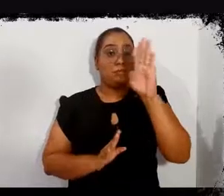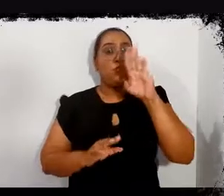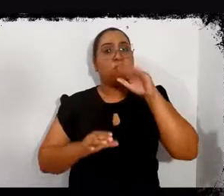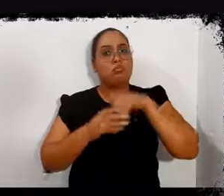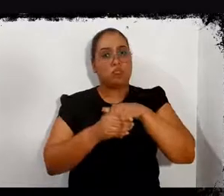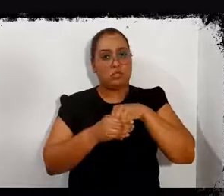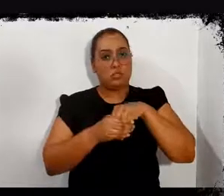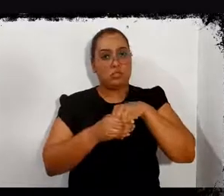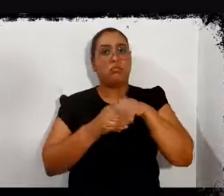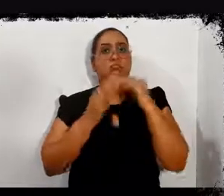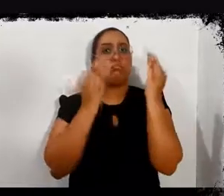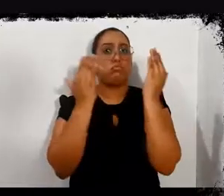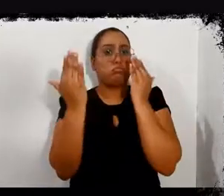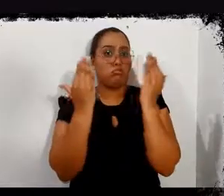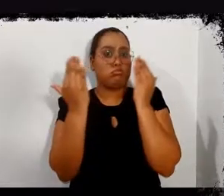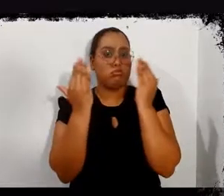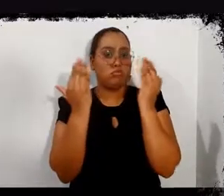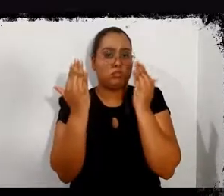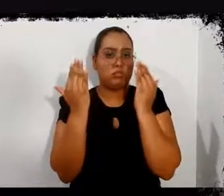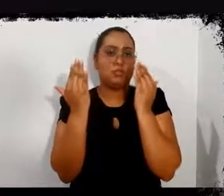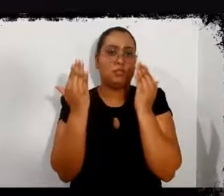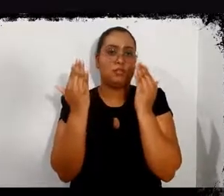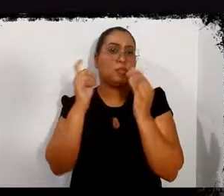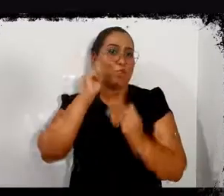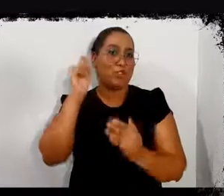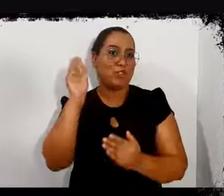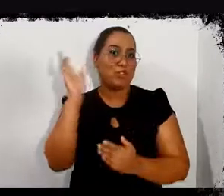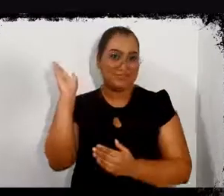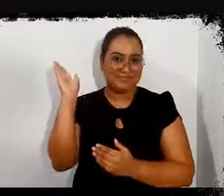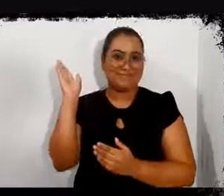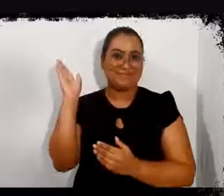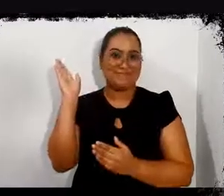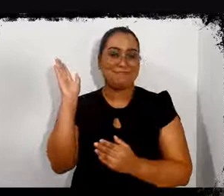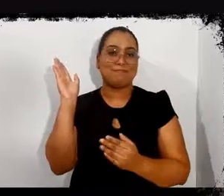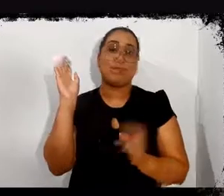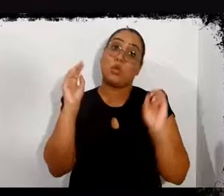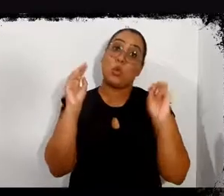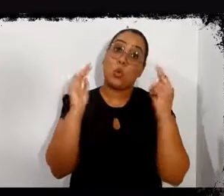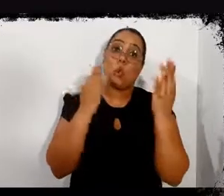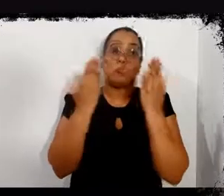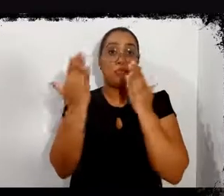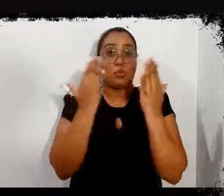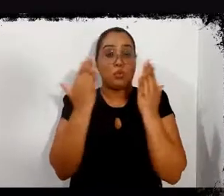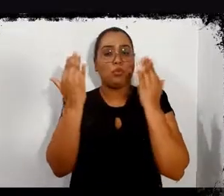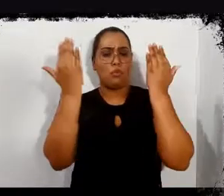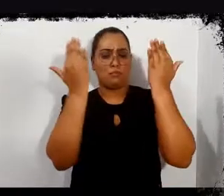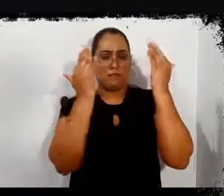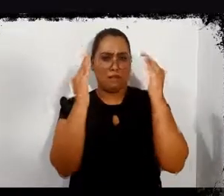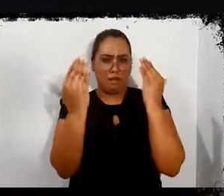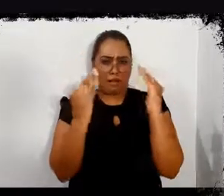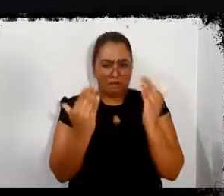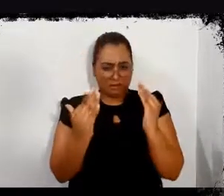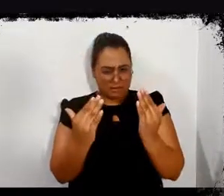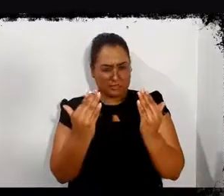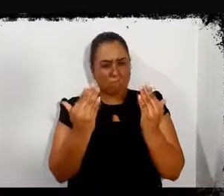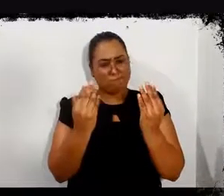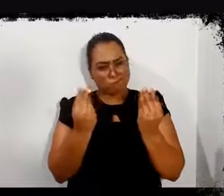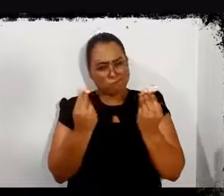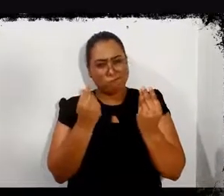qual elementos inatos da personalidade que compõem a psique